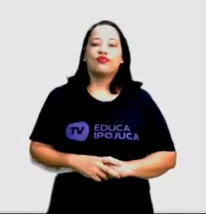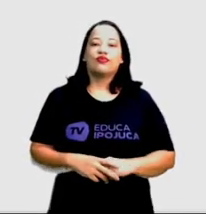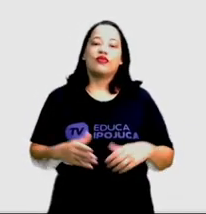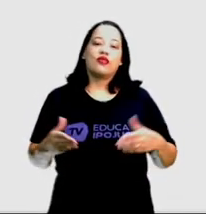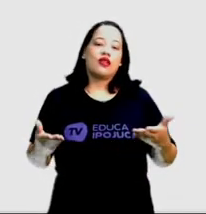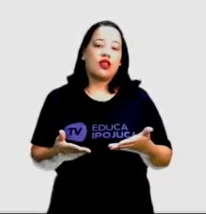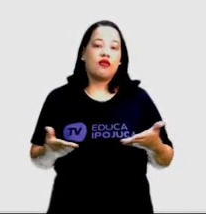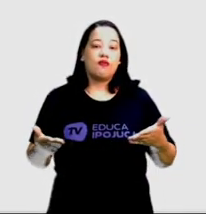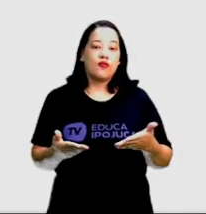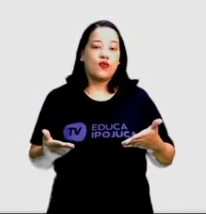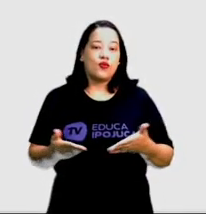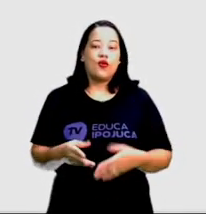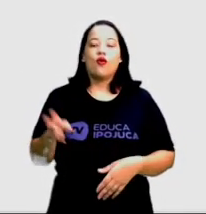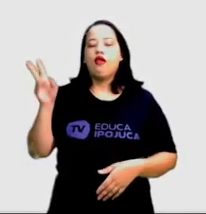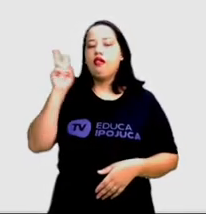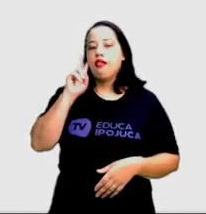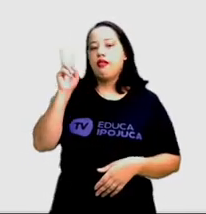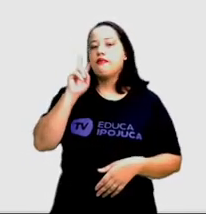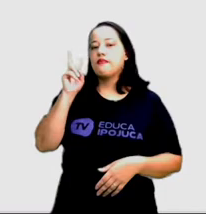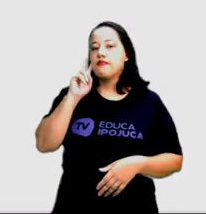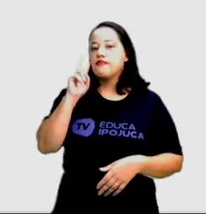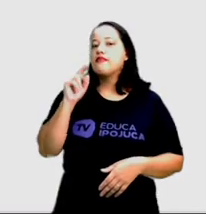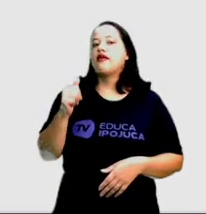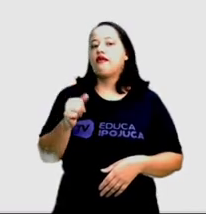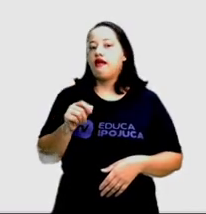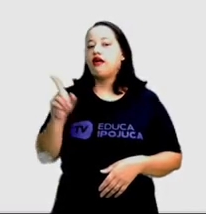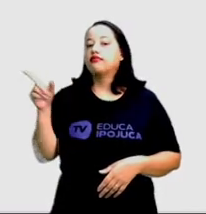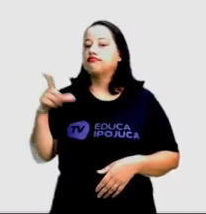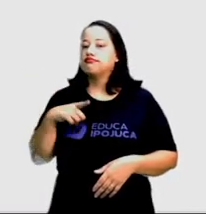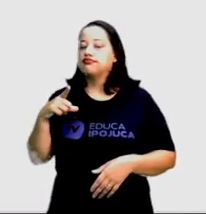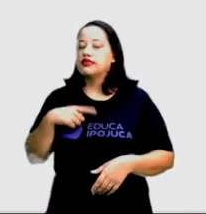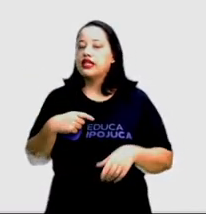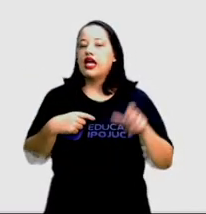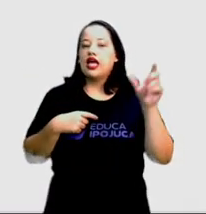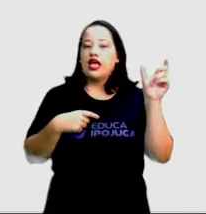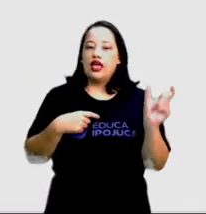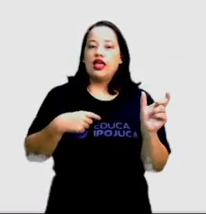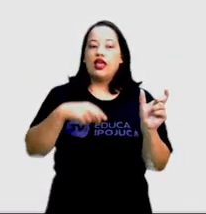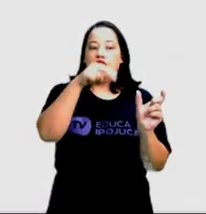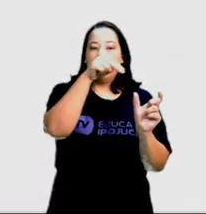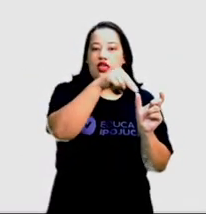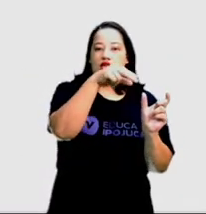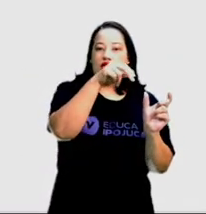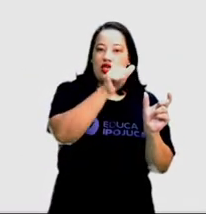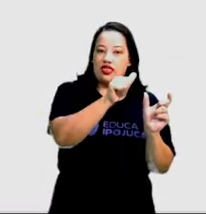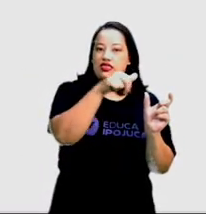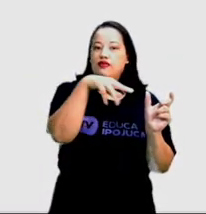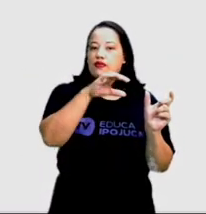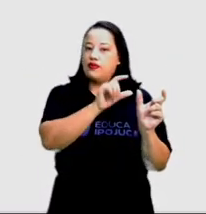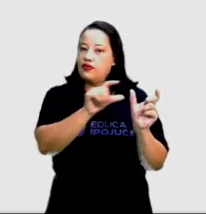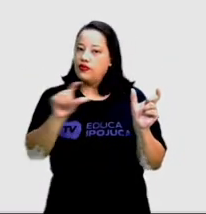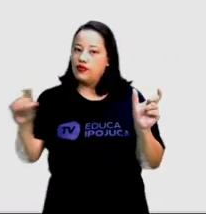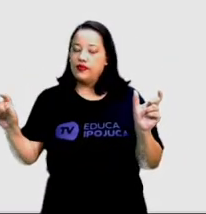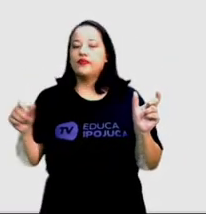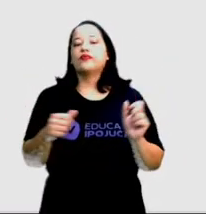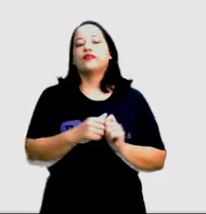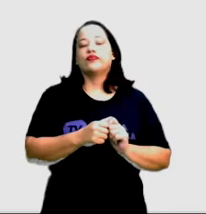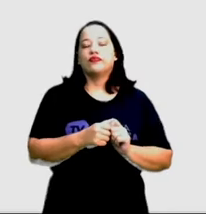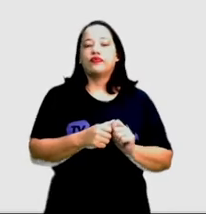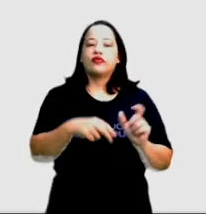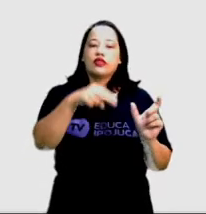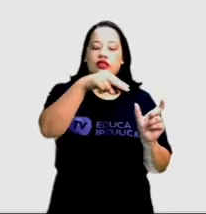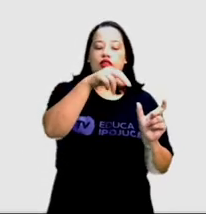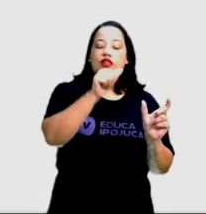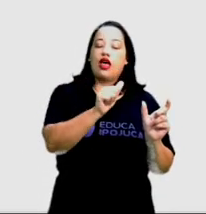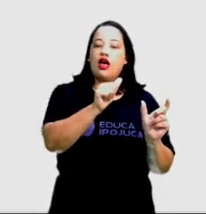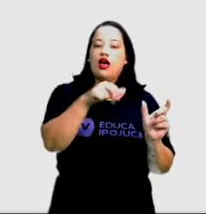Vamos agora relembrar a família silábica da letrinha N. Vamos lá?